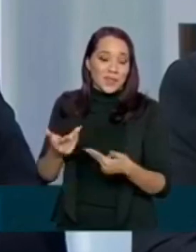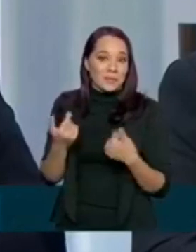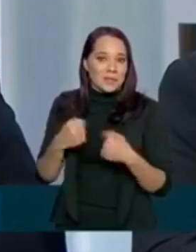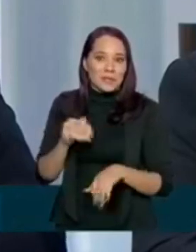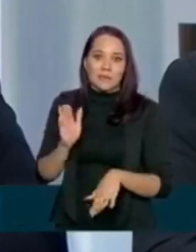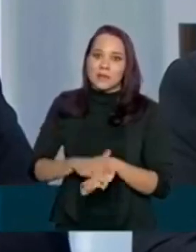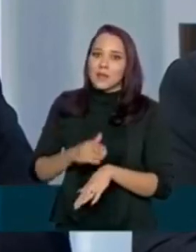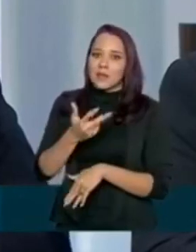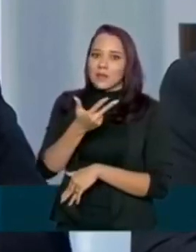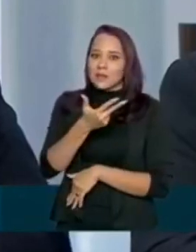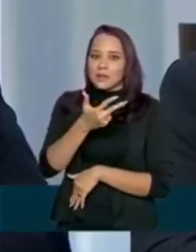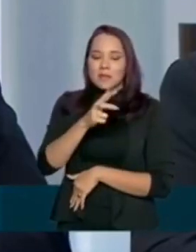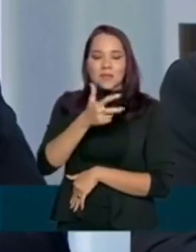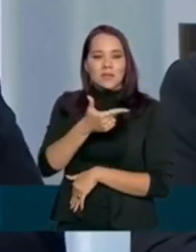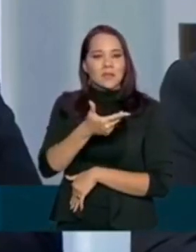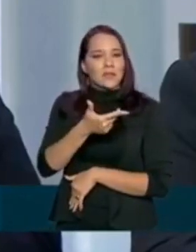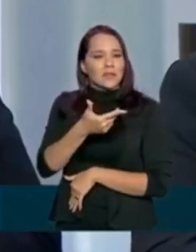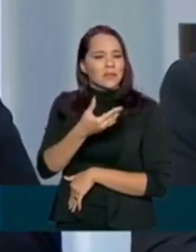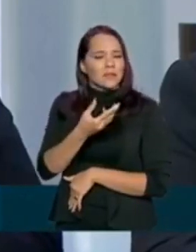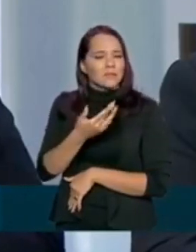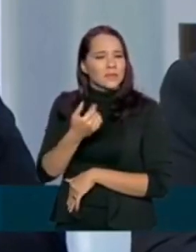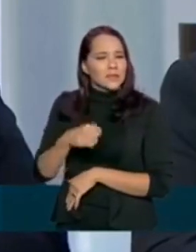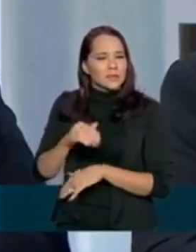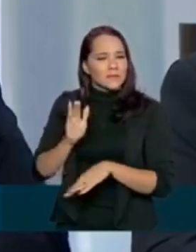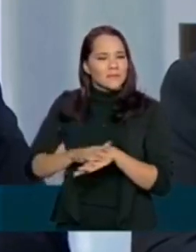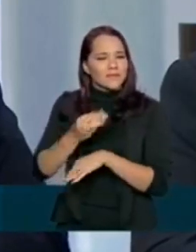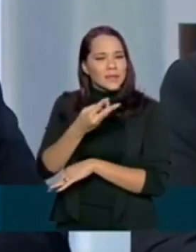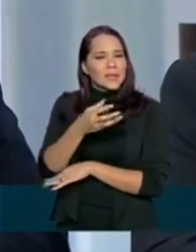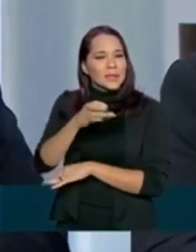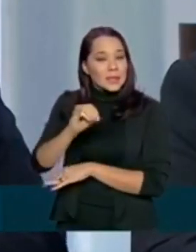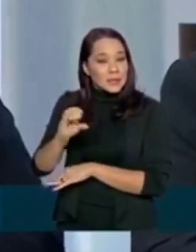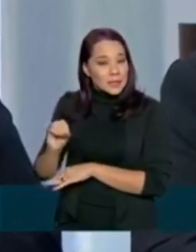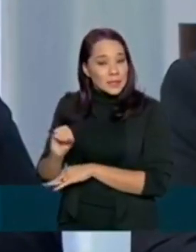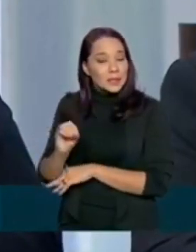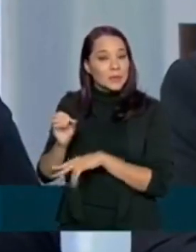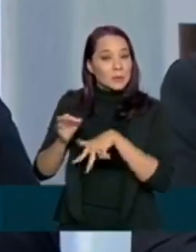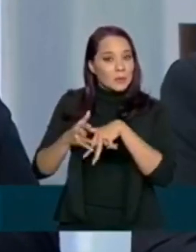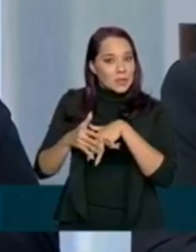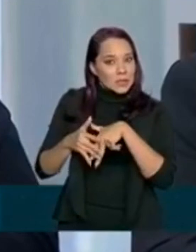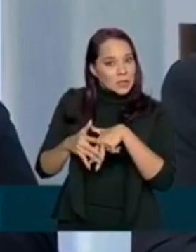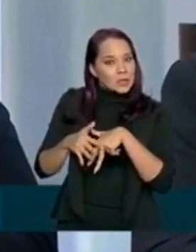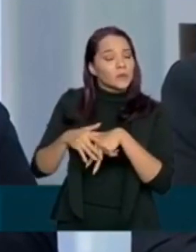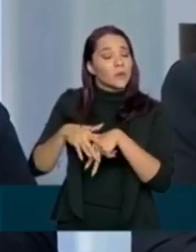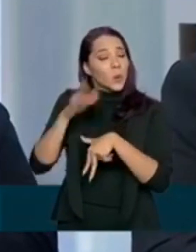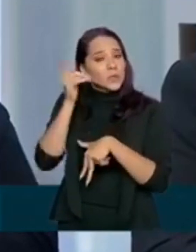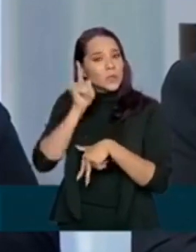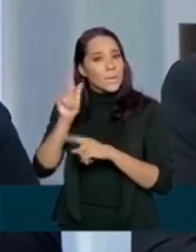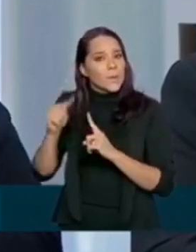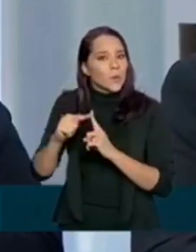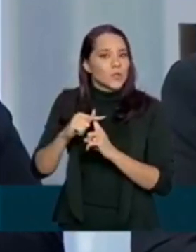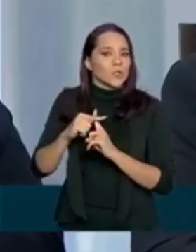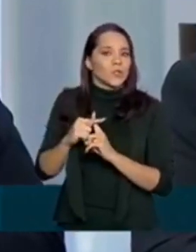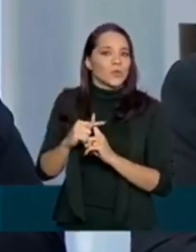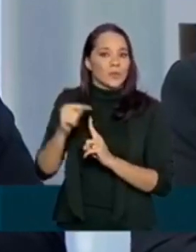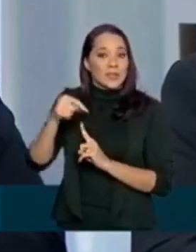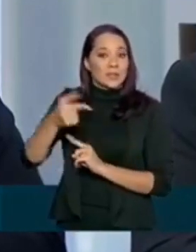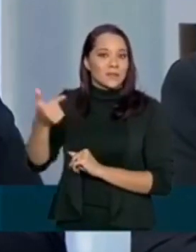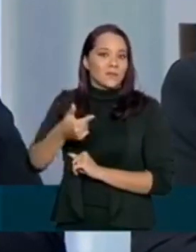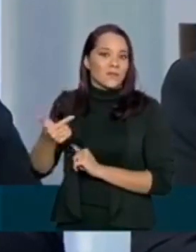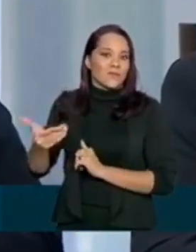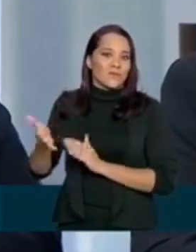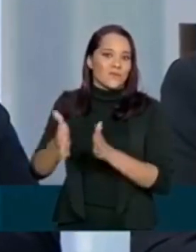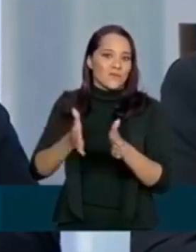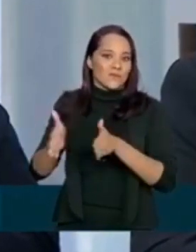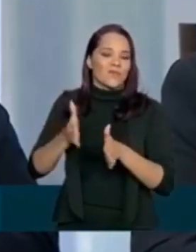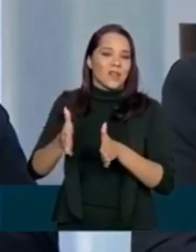300 pacientes ou 300 voluntários são pacientes que são só testaram positivo nessa segunda bateria usa nesse segundo